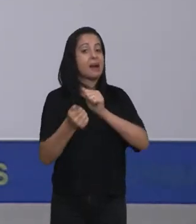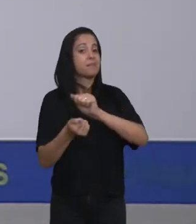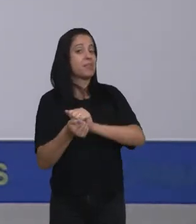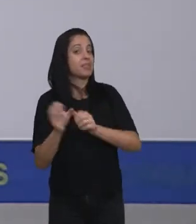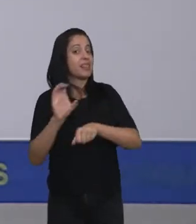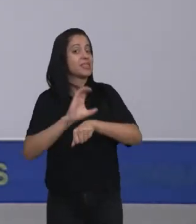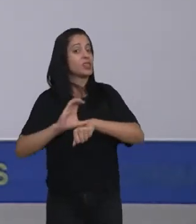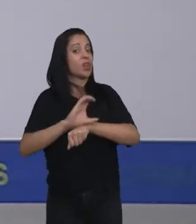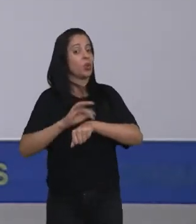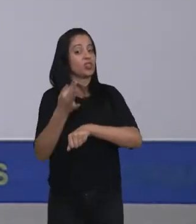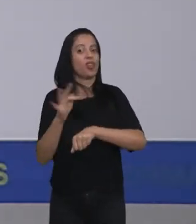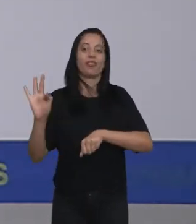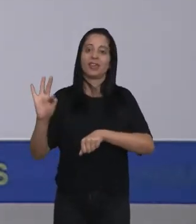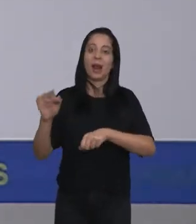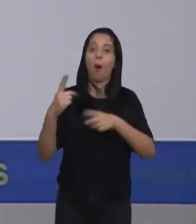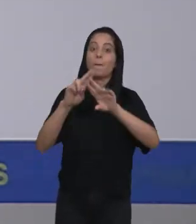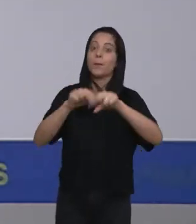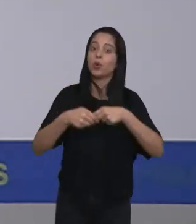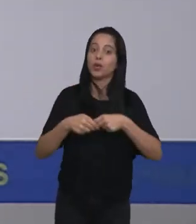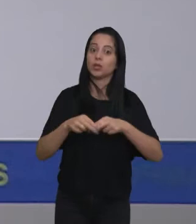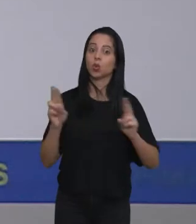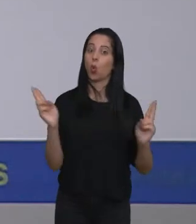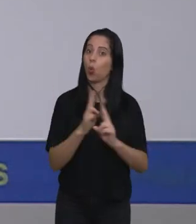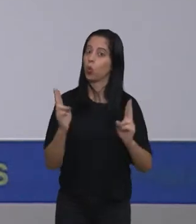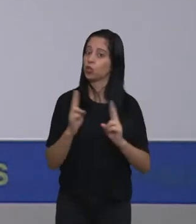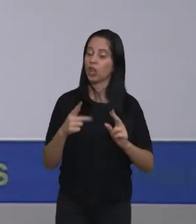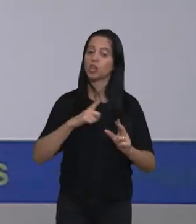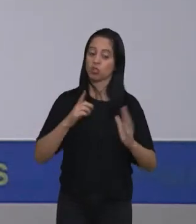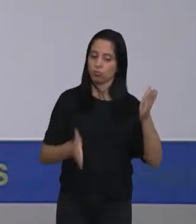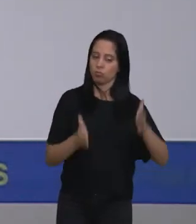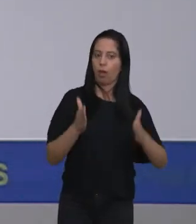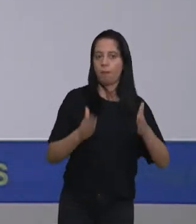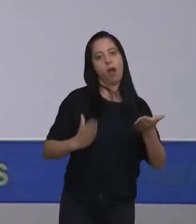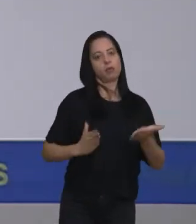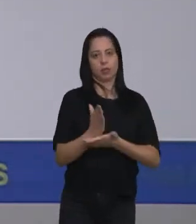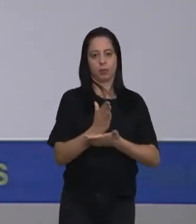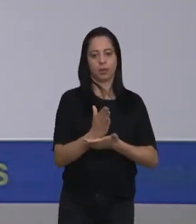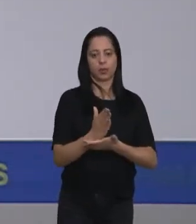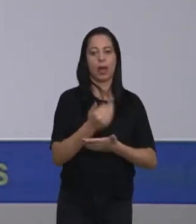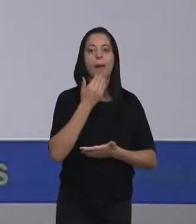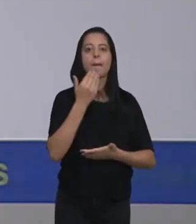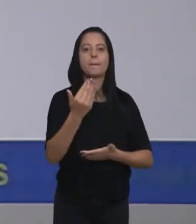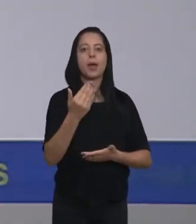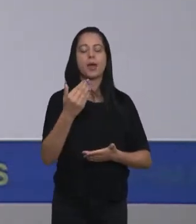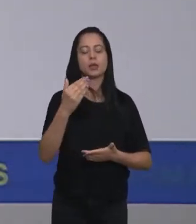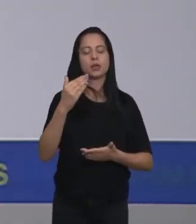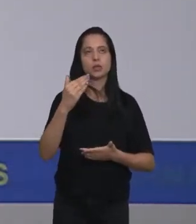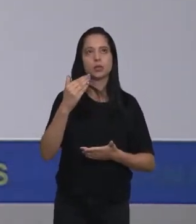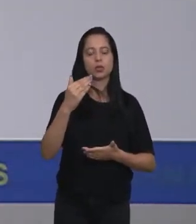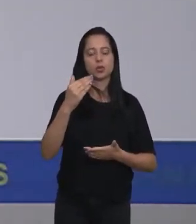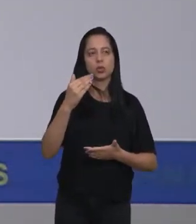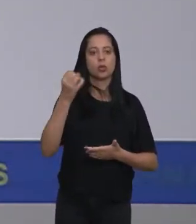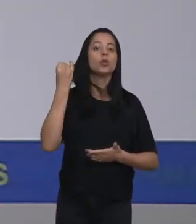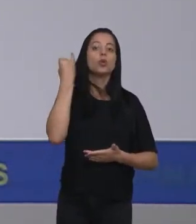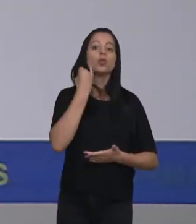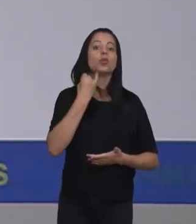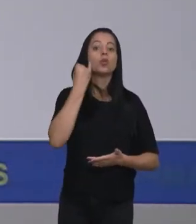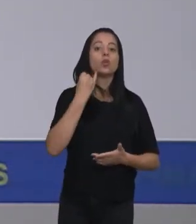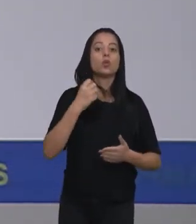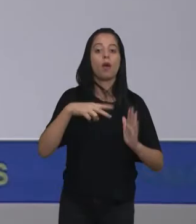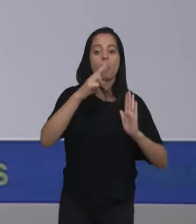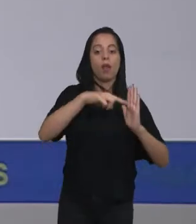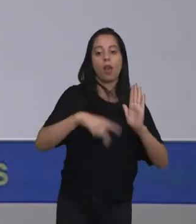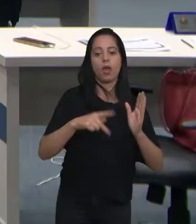Federal. Então, por isso que está em rito de urgência. Tem prazo para aprovação. Peço ao vereador José Luiz que faça a leitura dos processos novos para a ciência dos